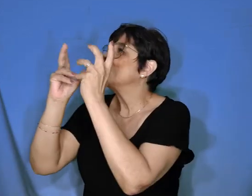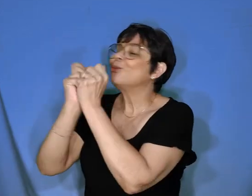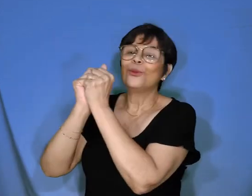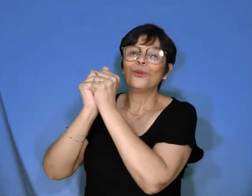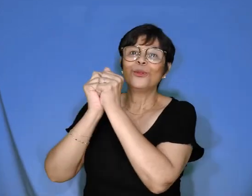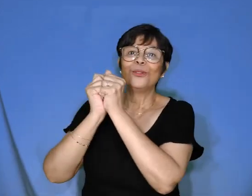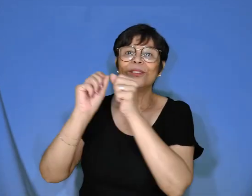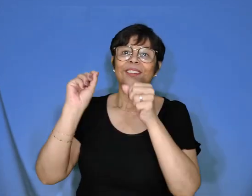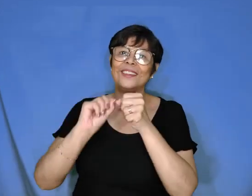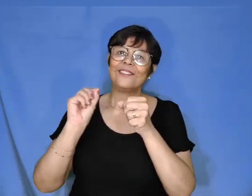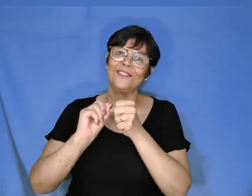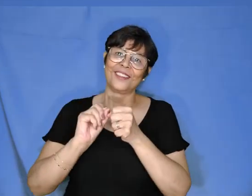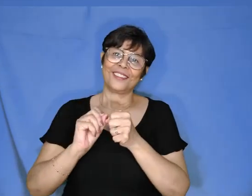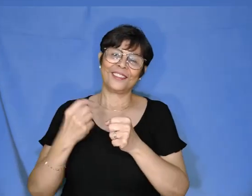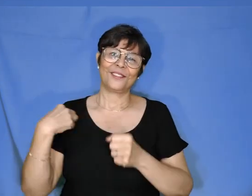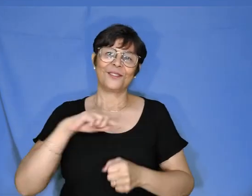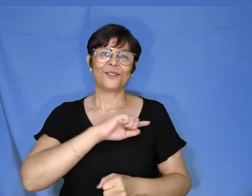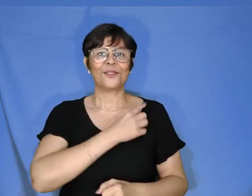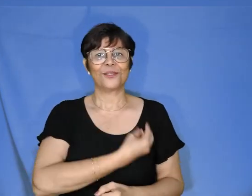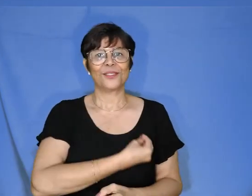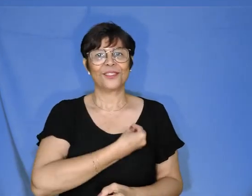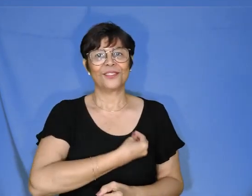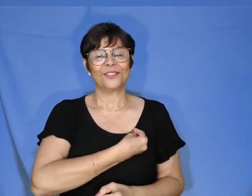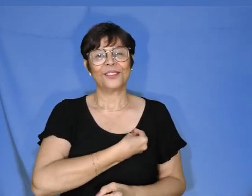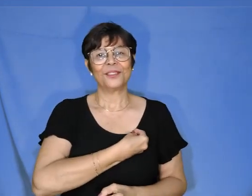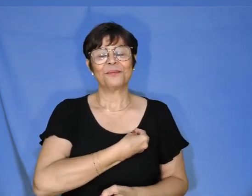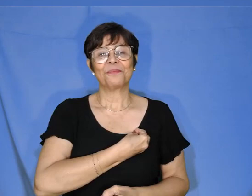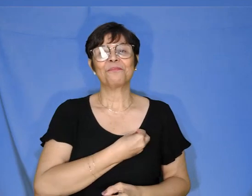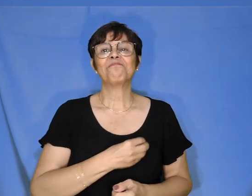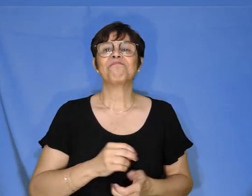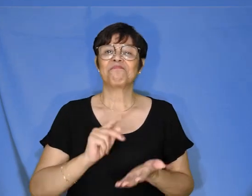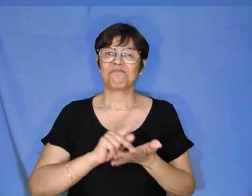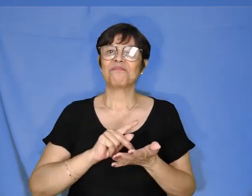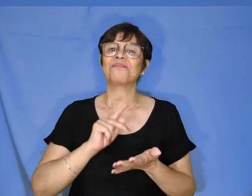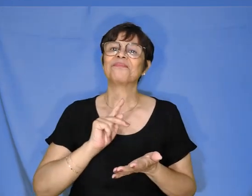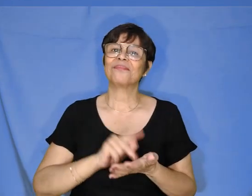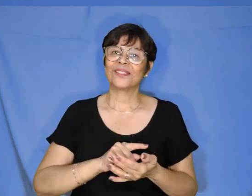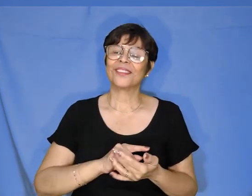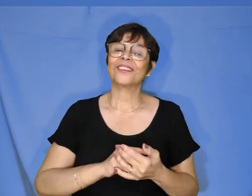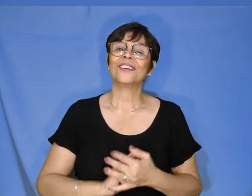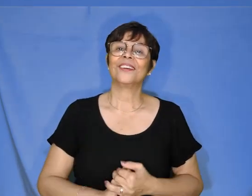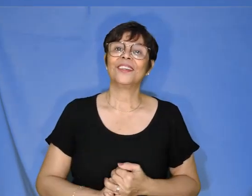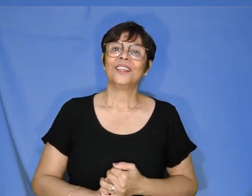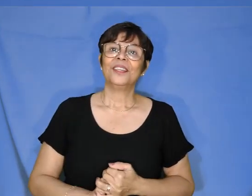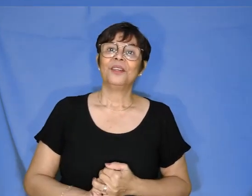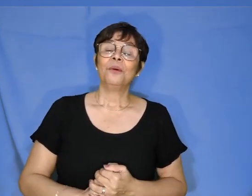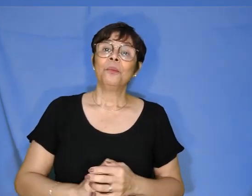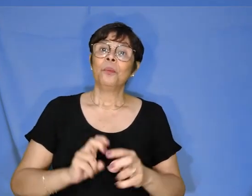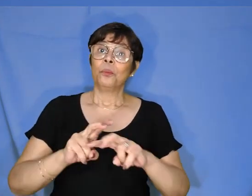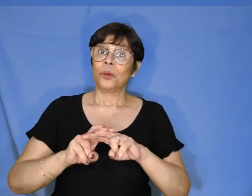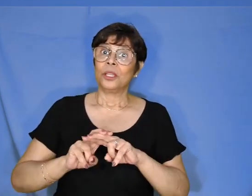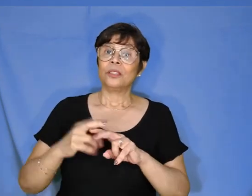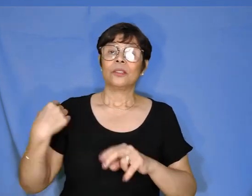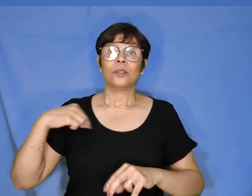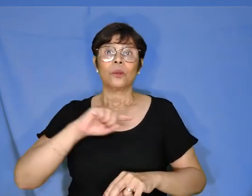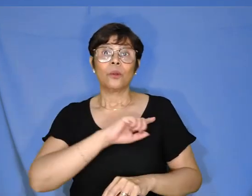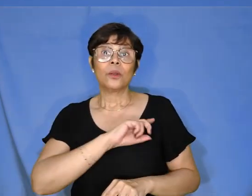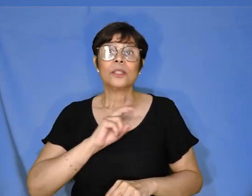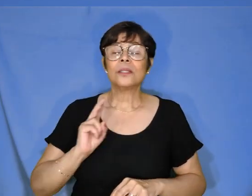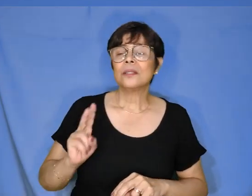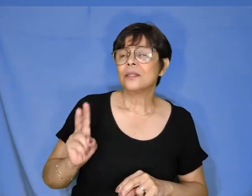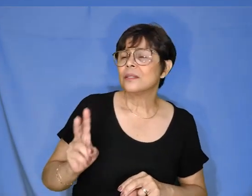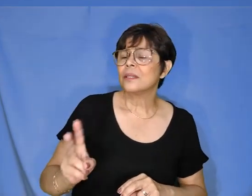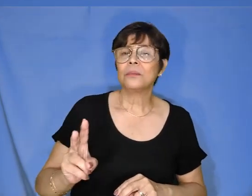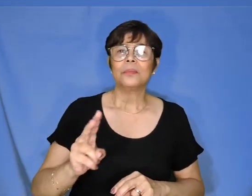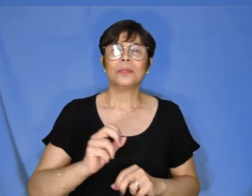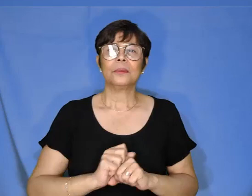movida por um ato divino de salvação. Embora a salvação no sentido social e ético também, a gratidão no sentido